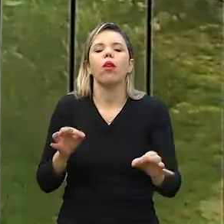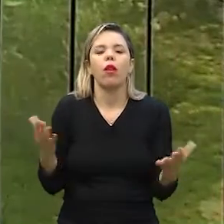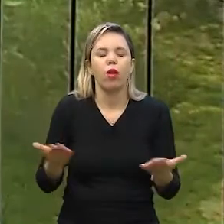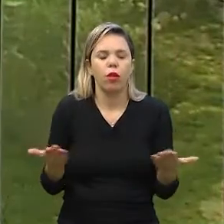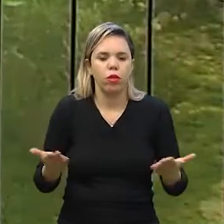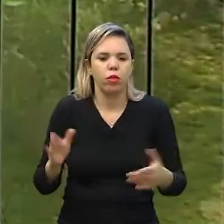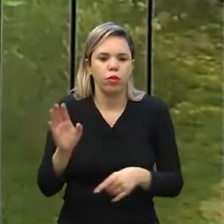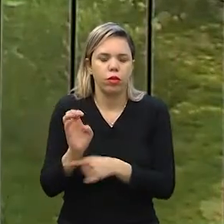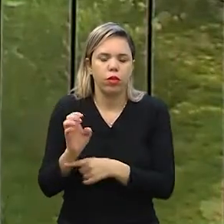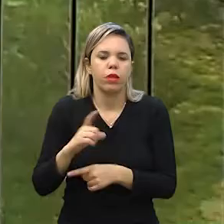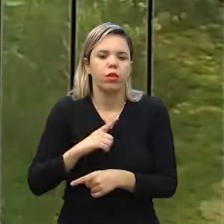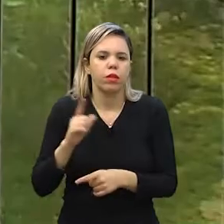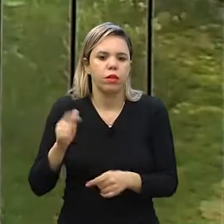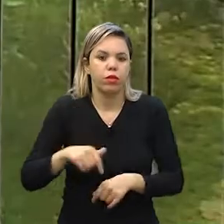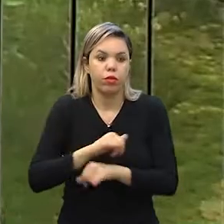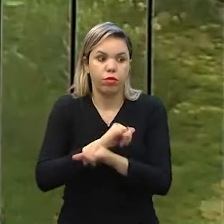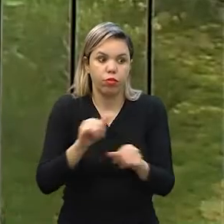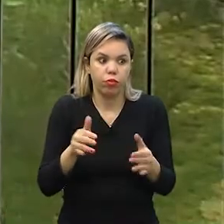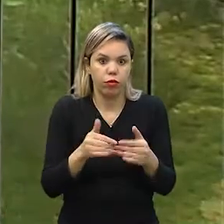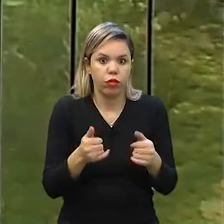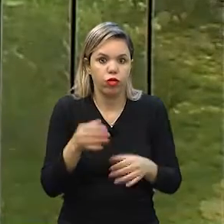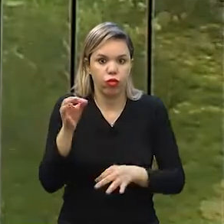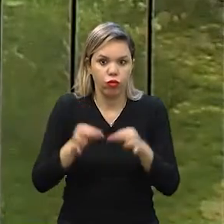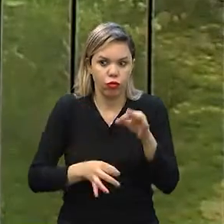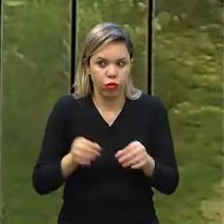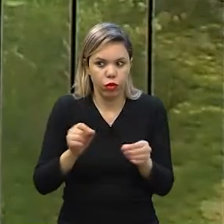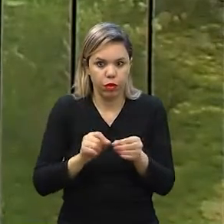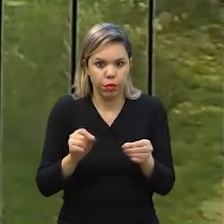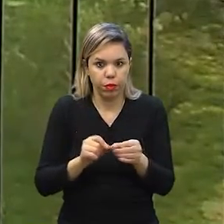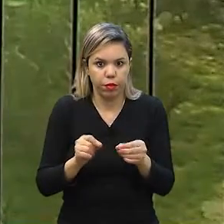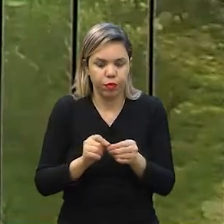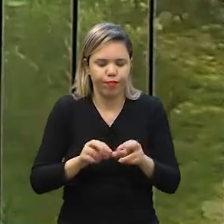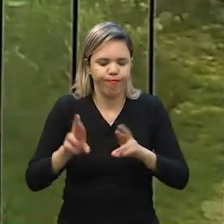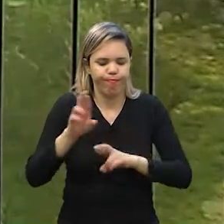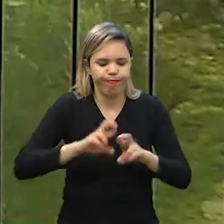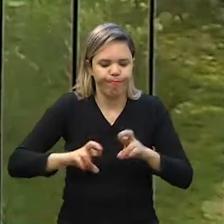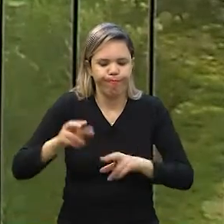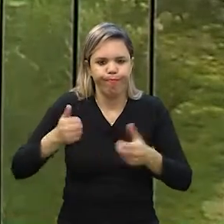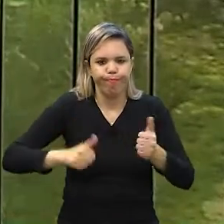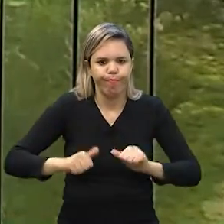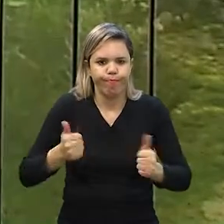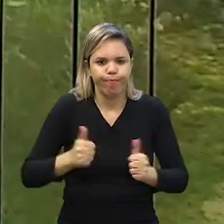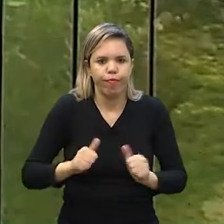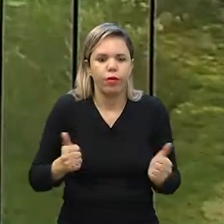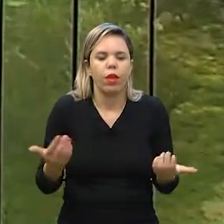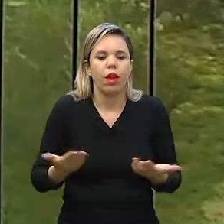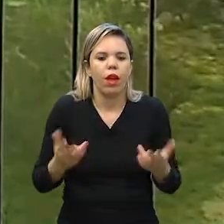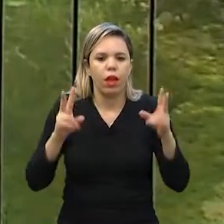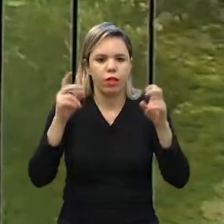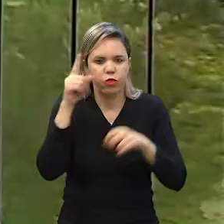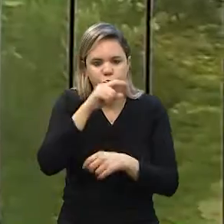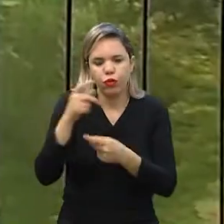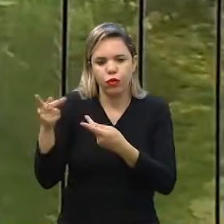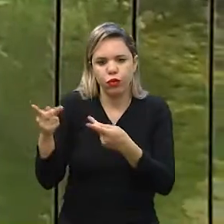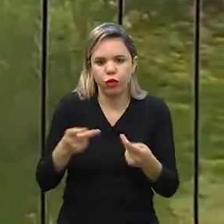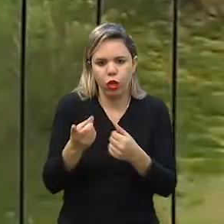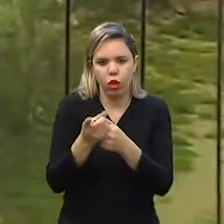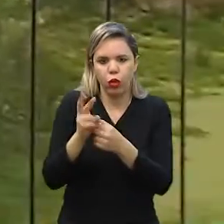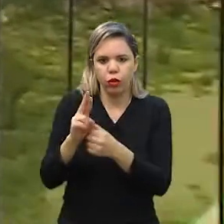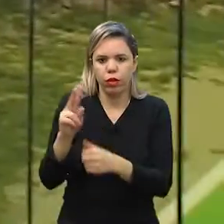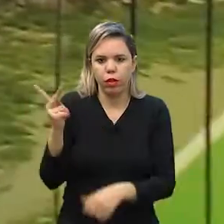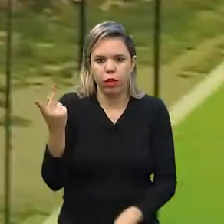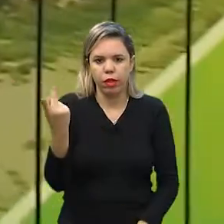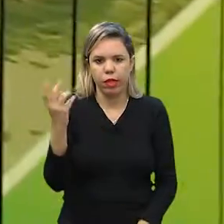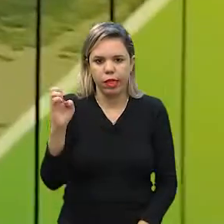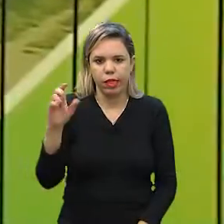hoje no estado e acionou a Justiça, que agora faz uma análise. O tema é complexo, mas nós convidamos aqui a doutora